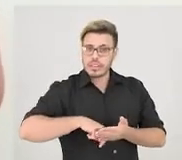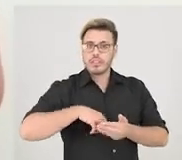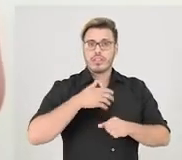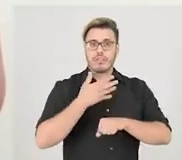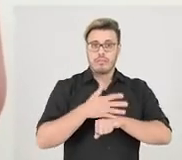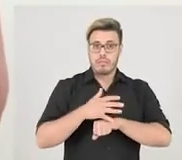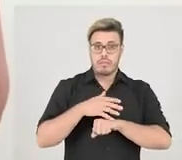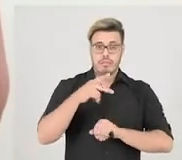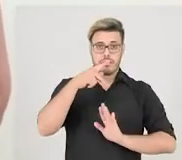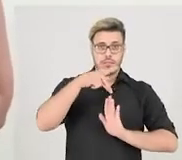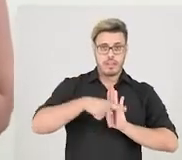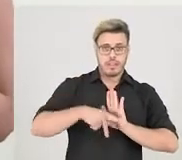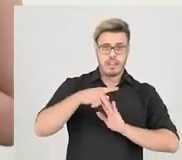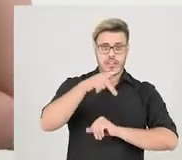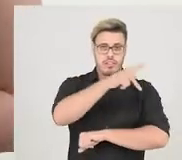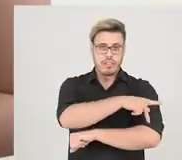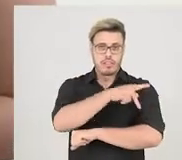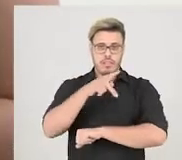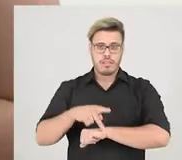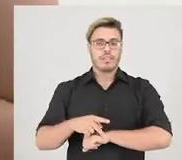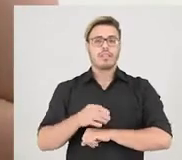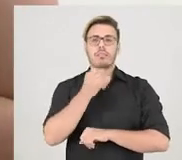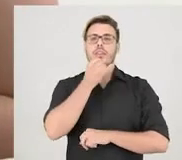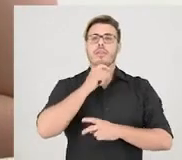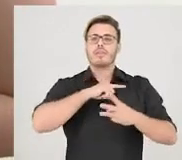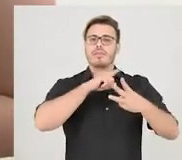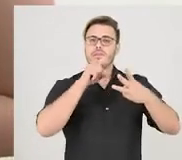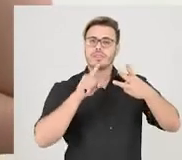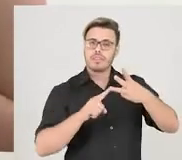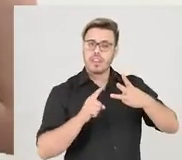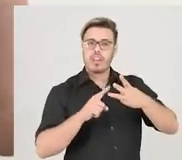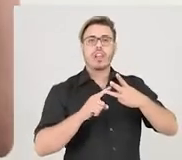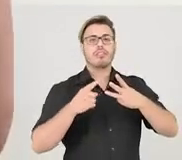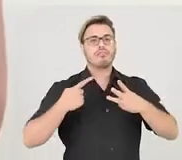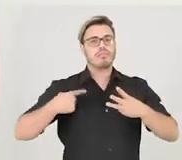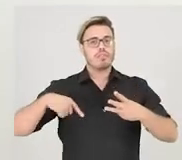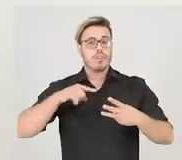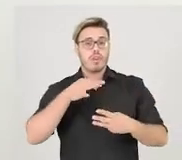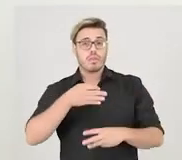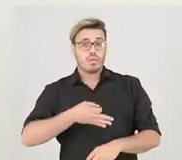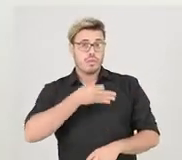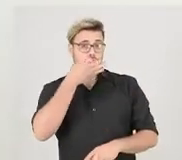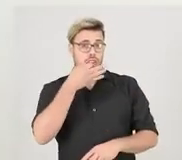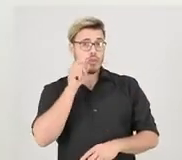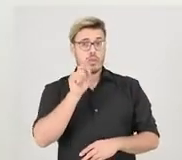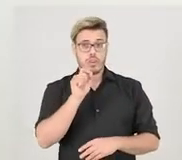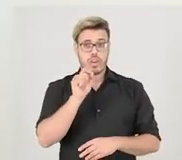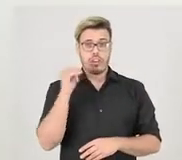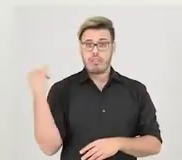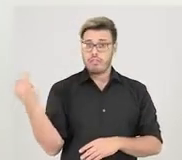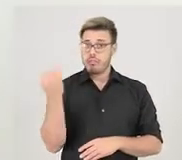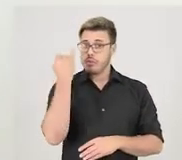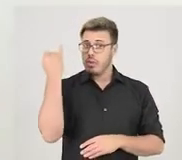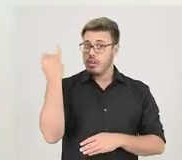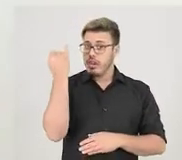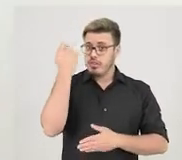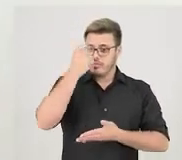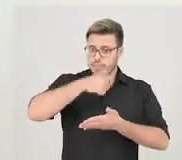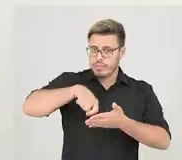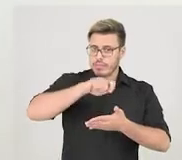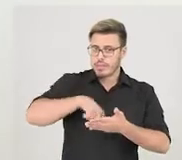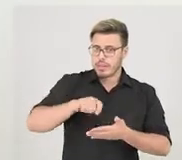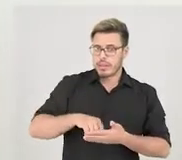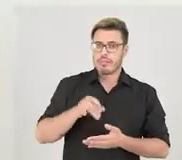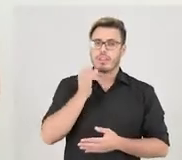alguns registros da prática pedagógica. Você já fez o relatório inicial com todas as características do